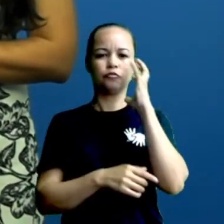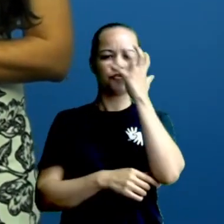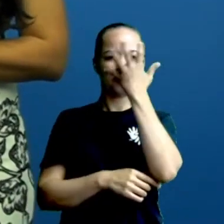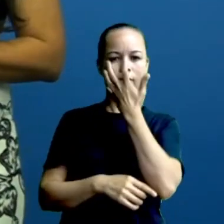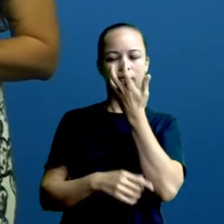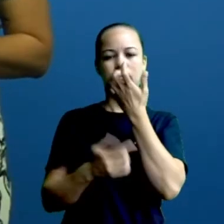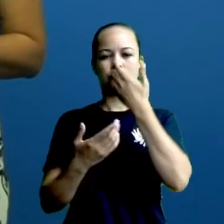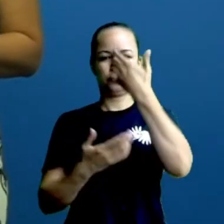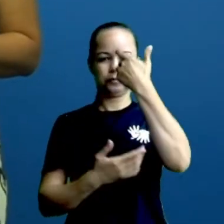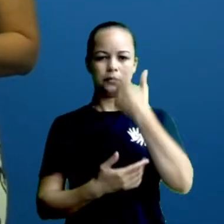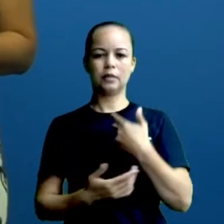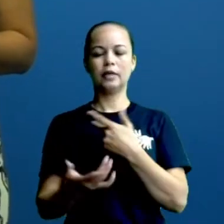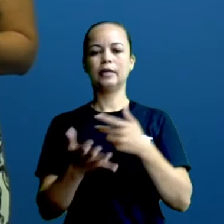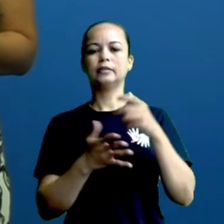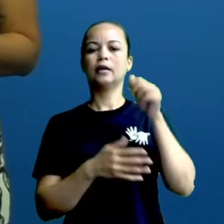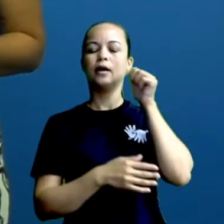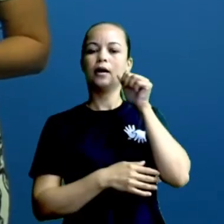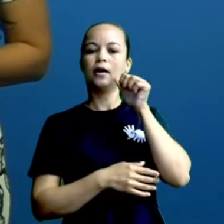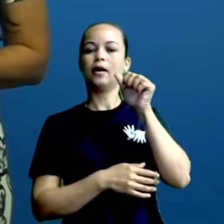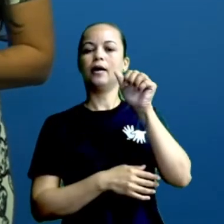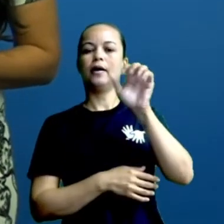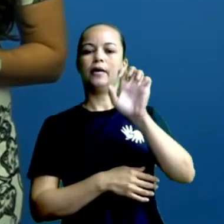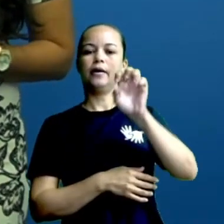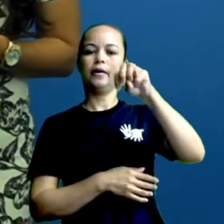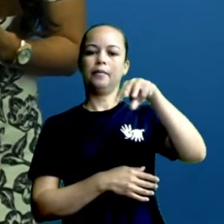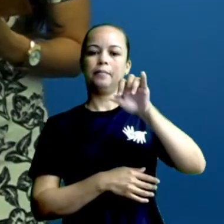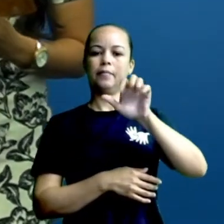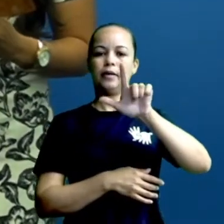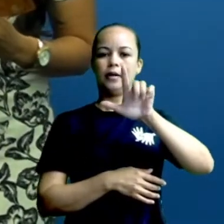Emily Barreto, lá de Sergipe.